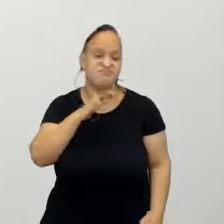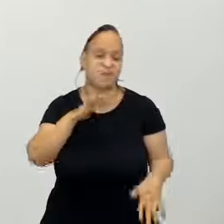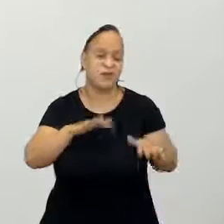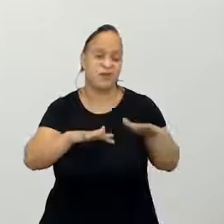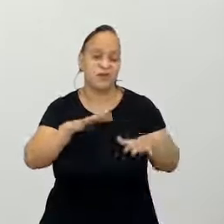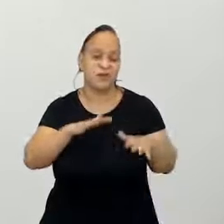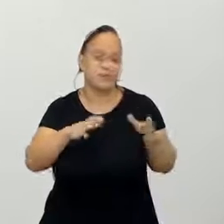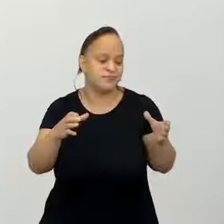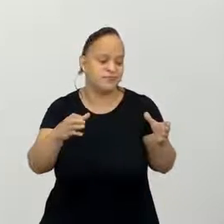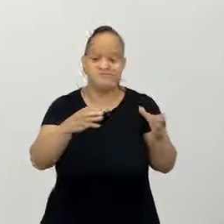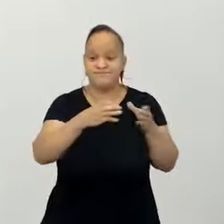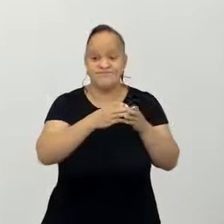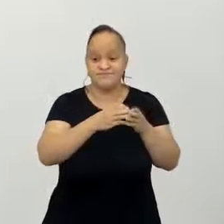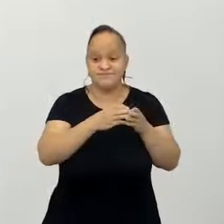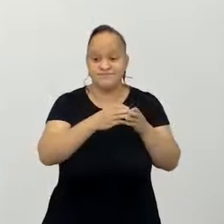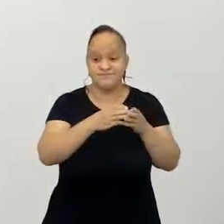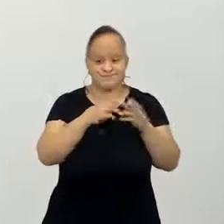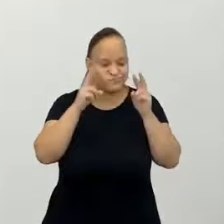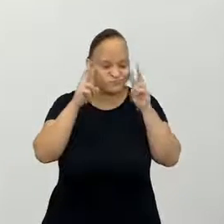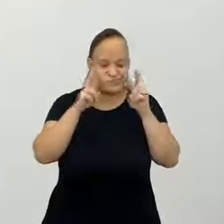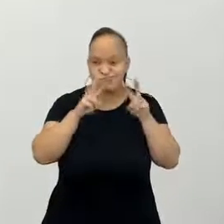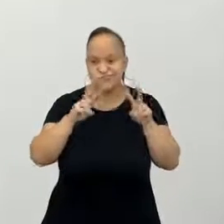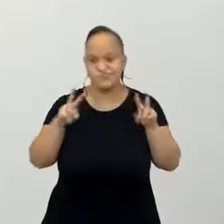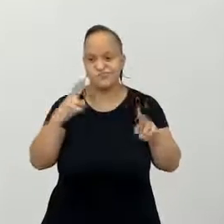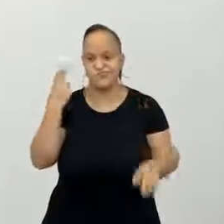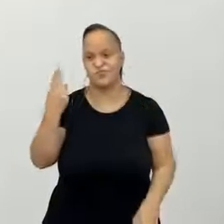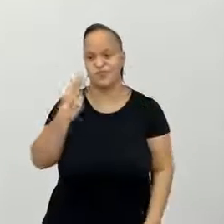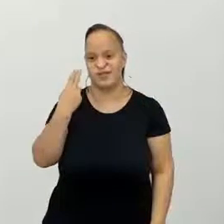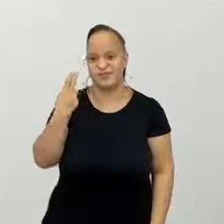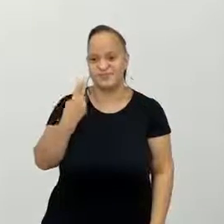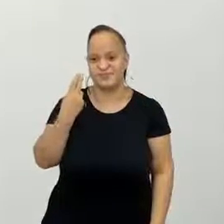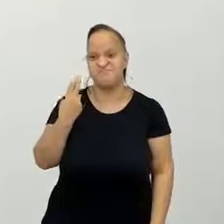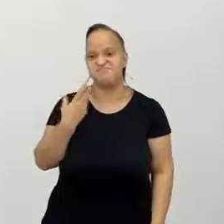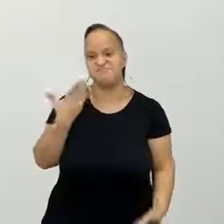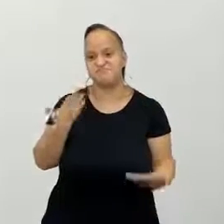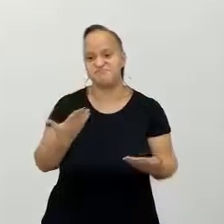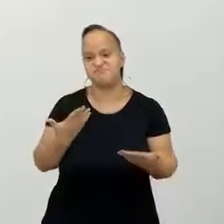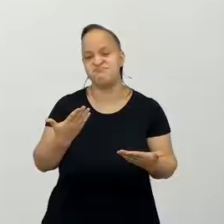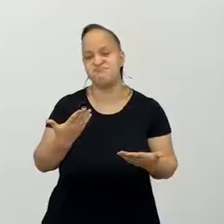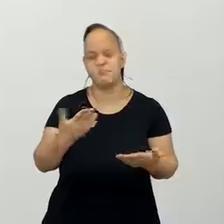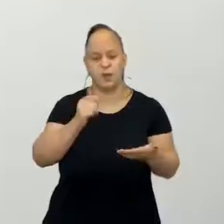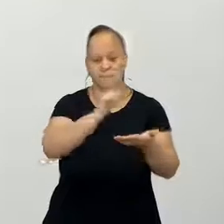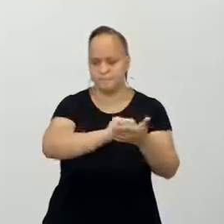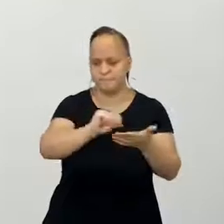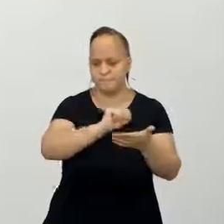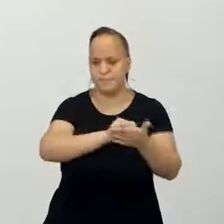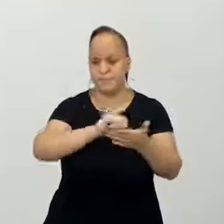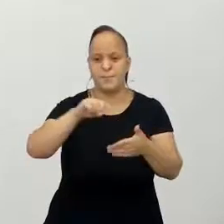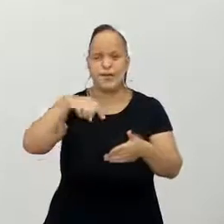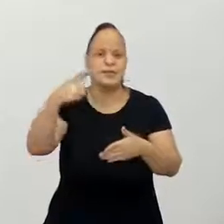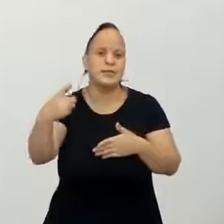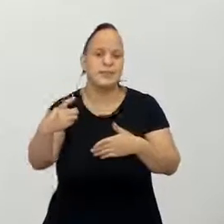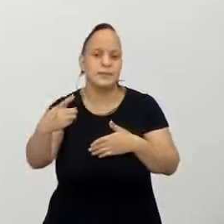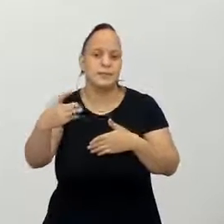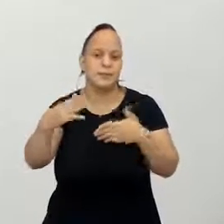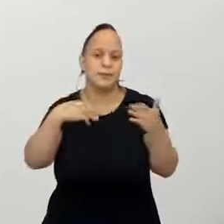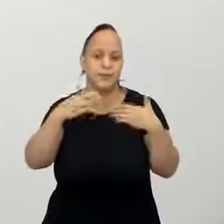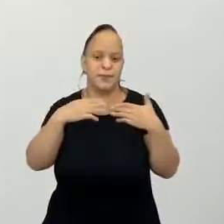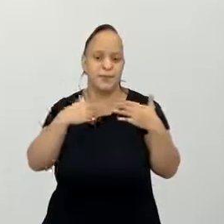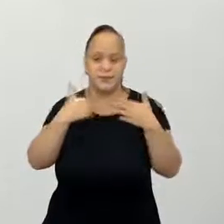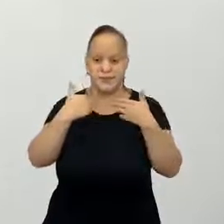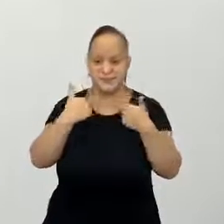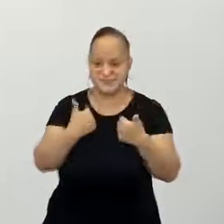assistindo, né, no mesmo horário, a TPC, então a gente deixa tudo anotadinho para as conversas continuarem